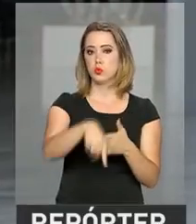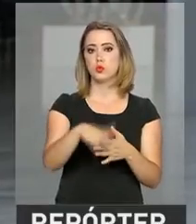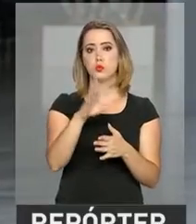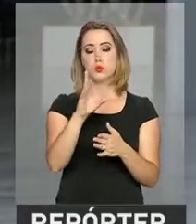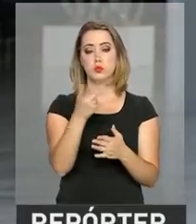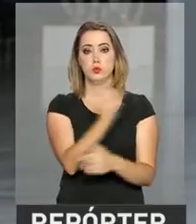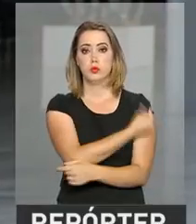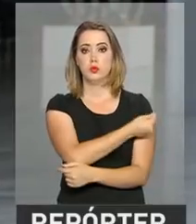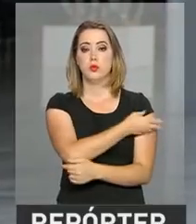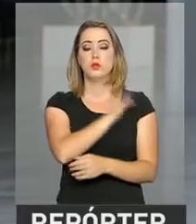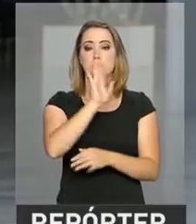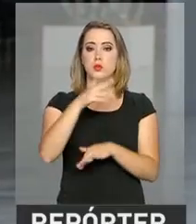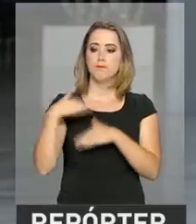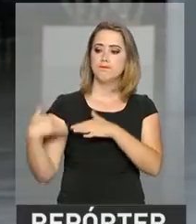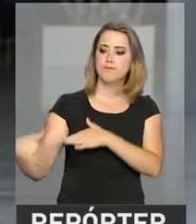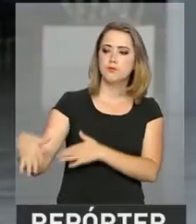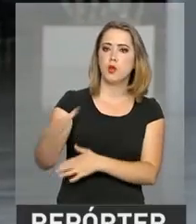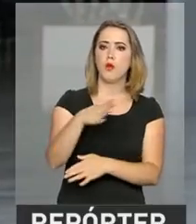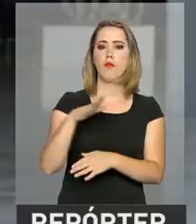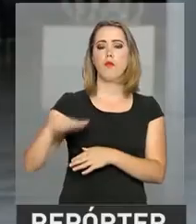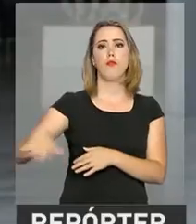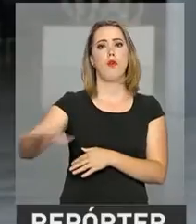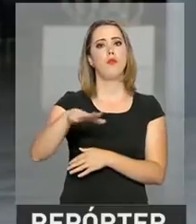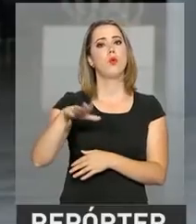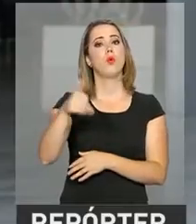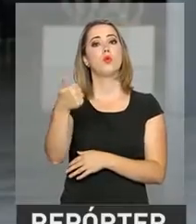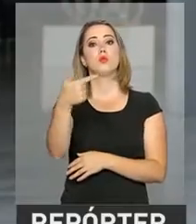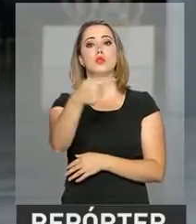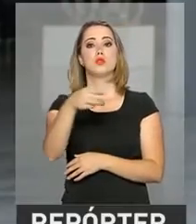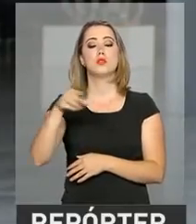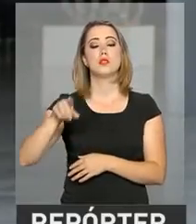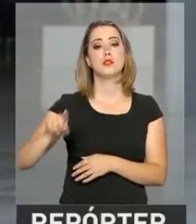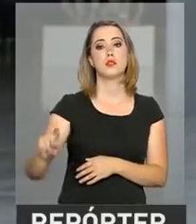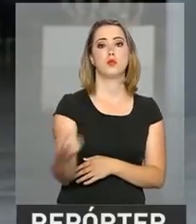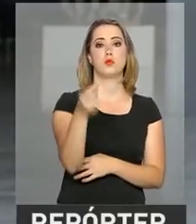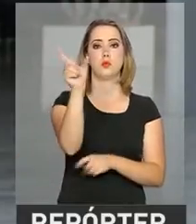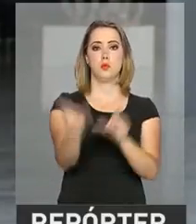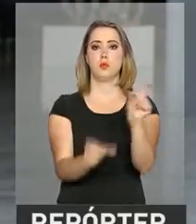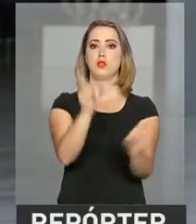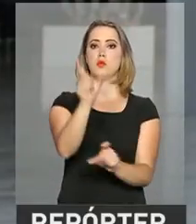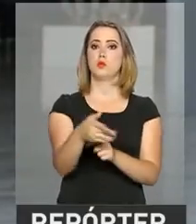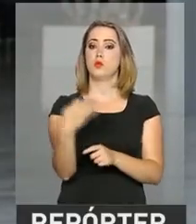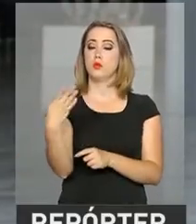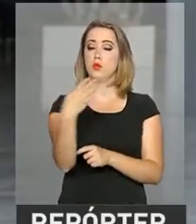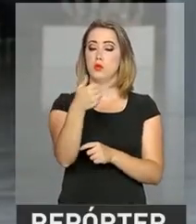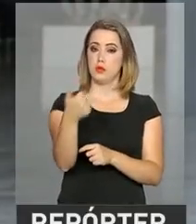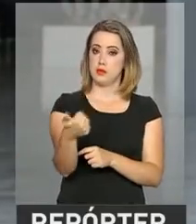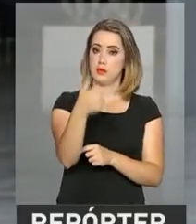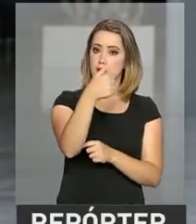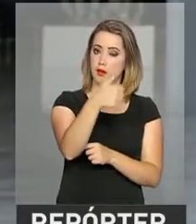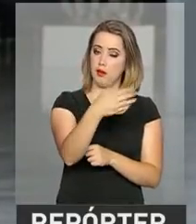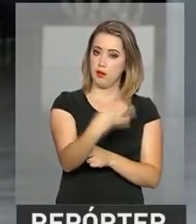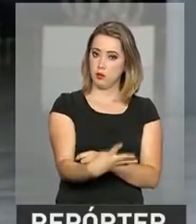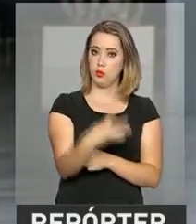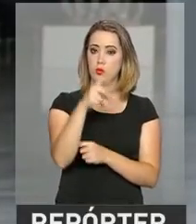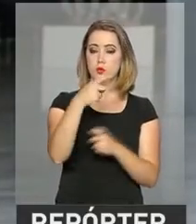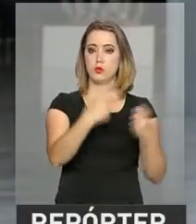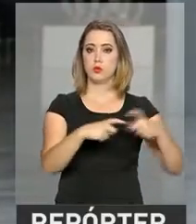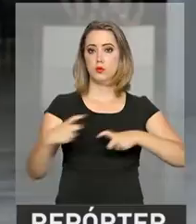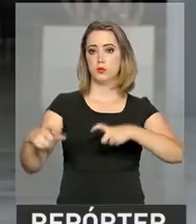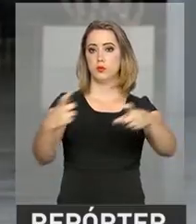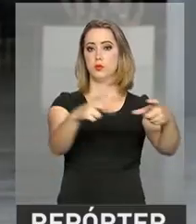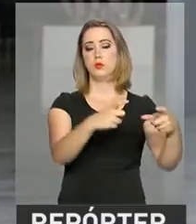e envolvem 17 mil pessoas em 14 centros de pesquisa espalhados pelas cinco regiões do